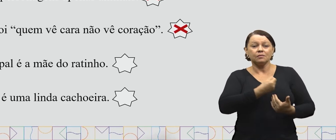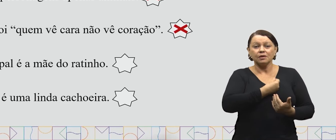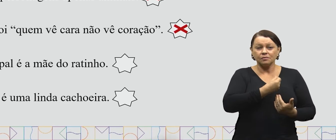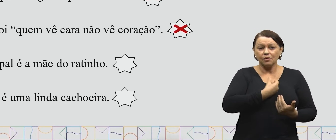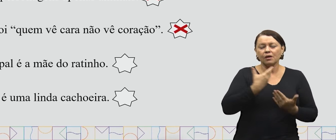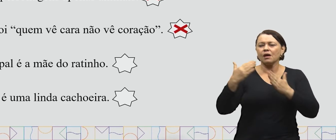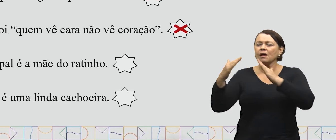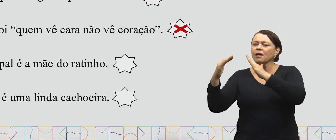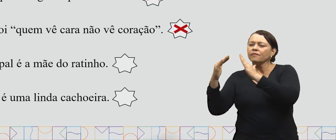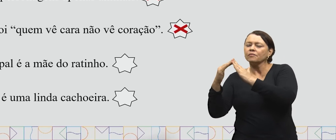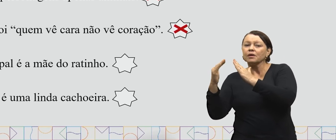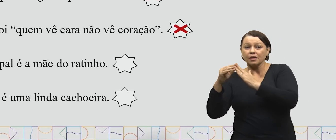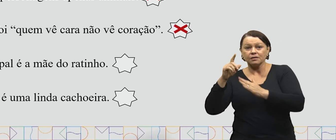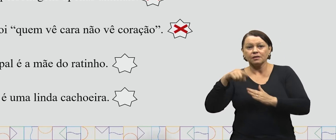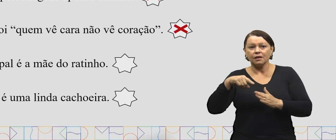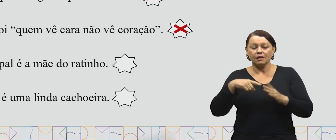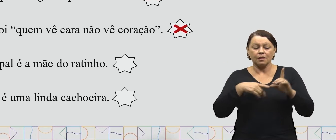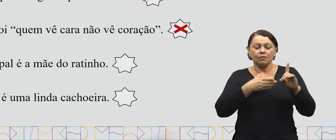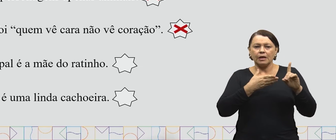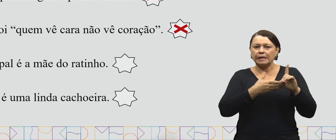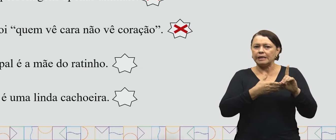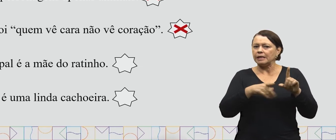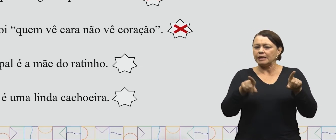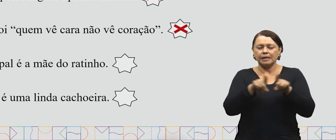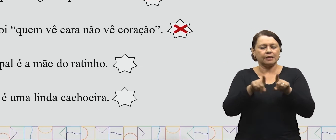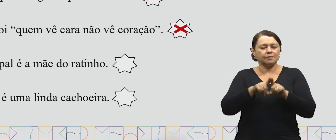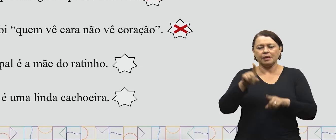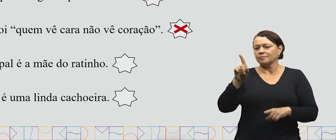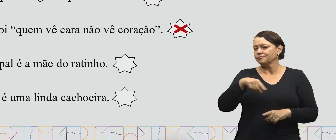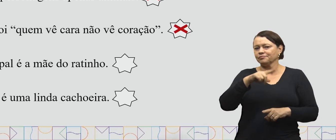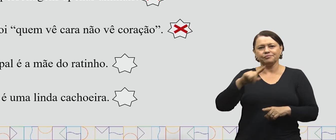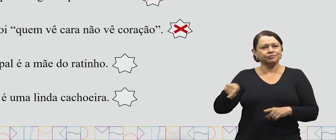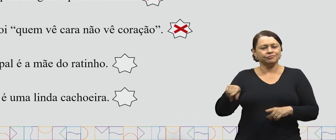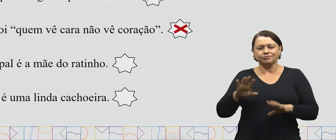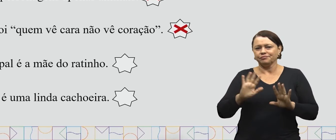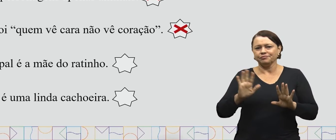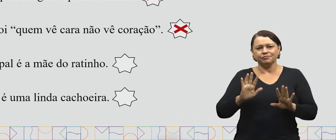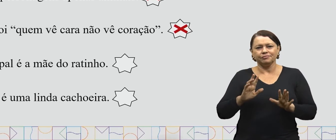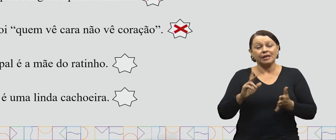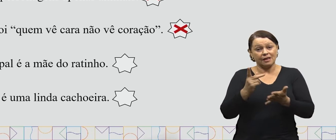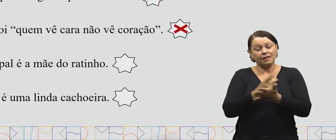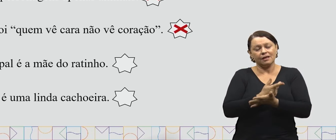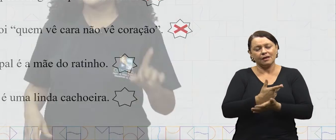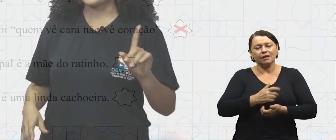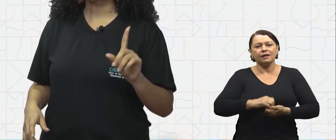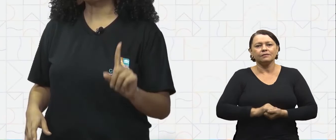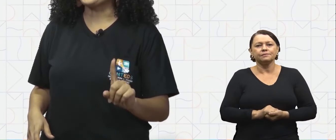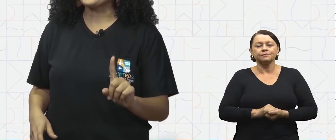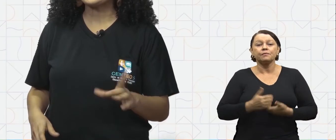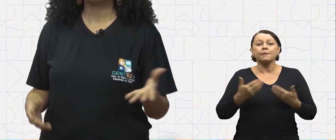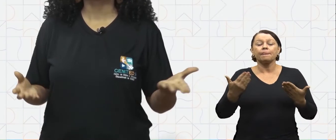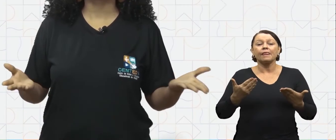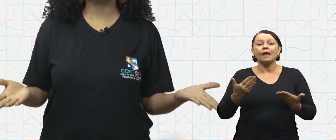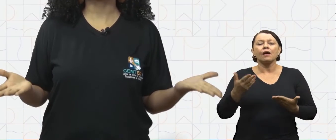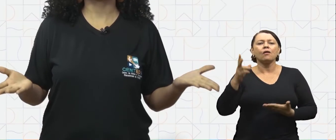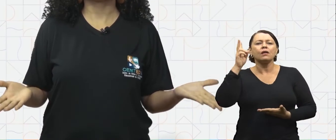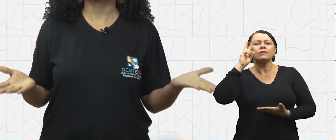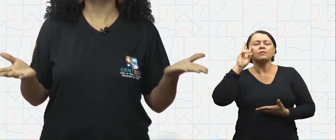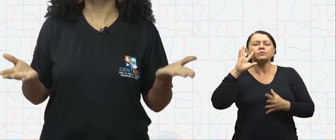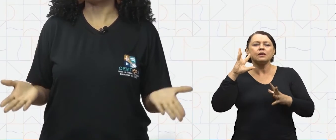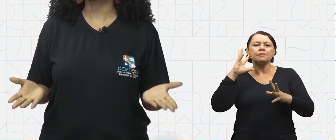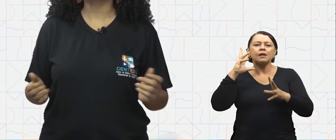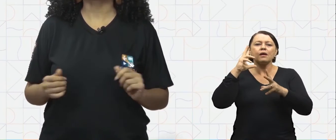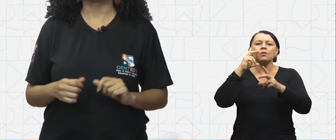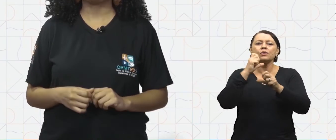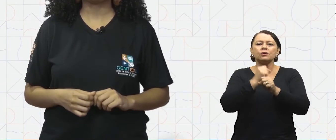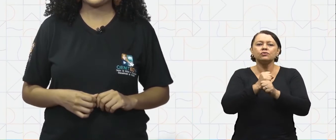e tinha até uma casinha ali perto. Portanto, a letra D não é uma afirmativa verdadeira. Agora, vamos lembrar